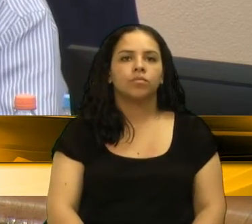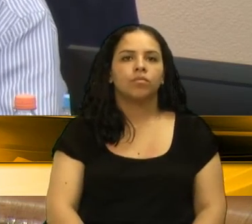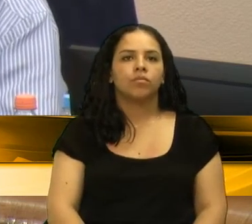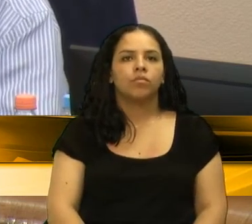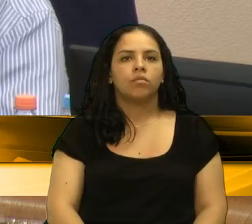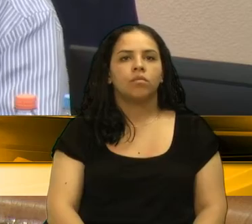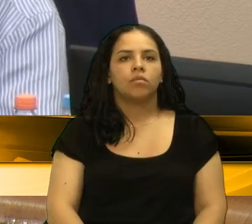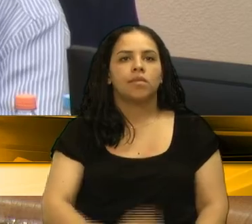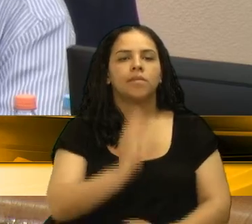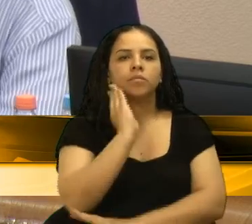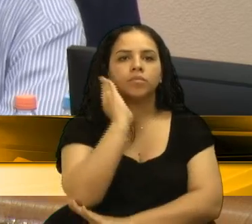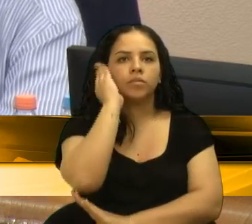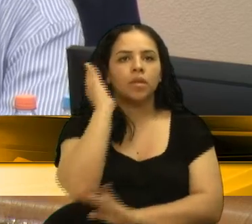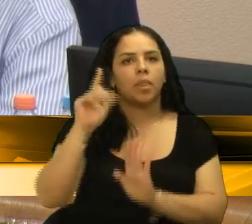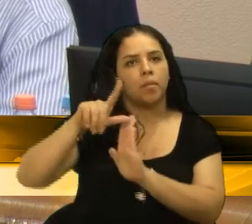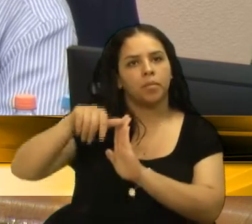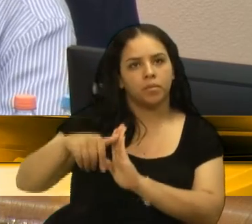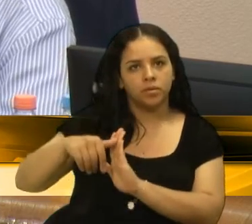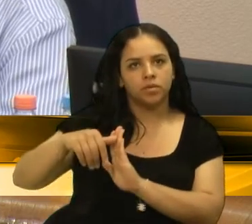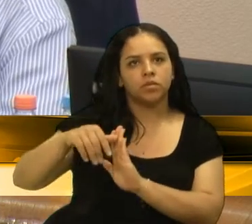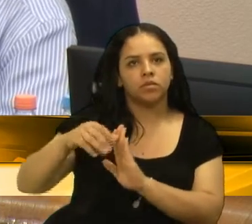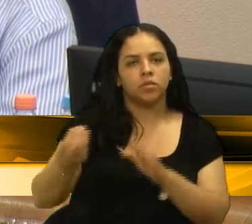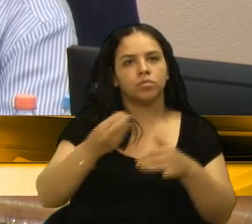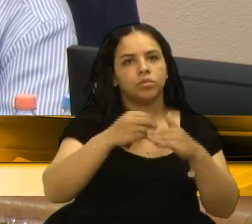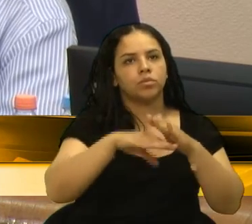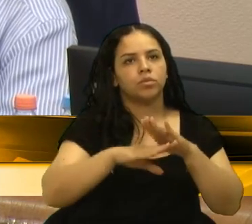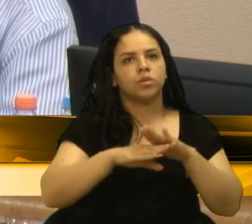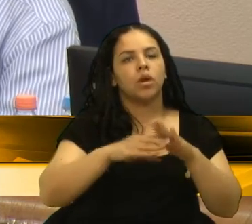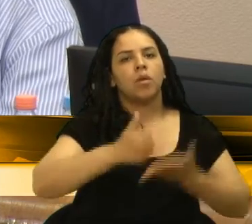Doutora Cássia, após a contribuição dos bombeiros...